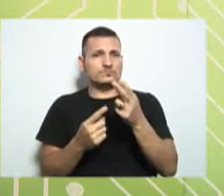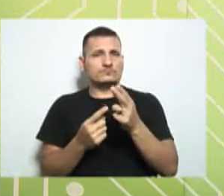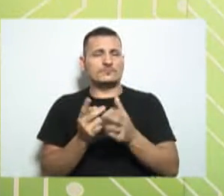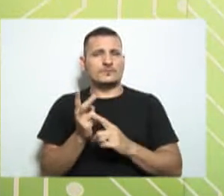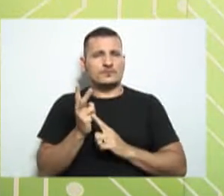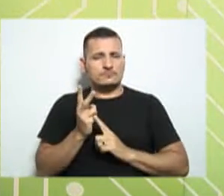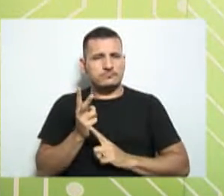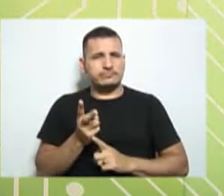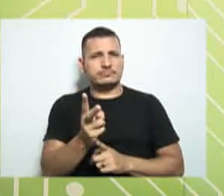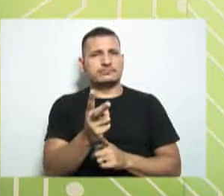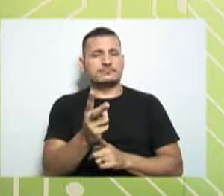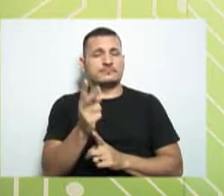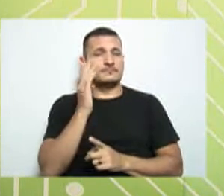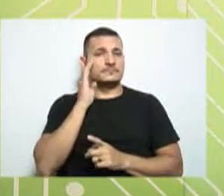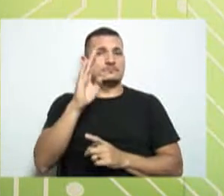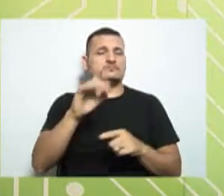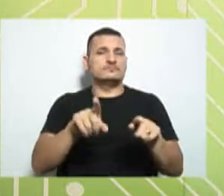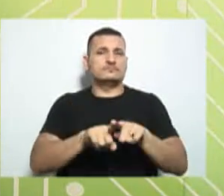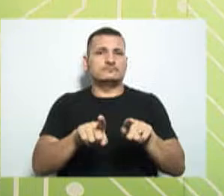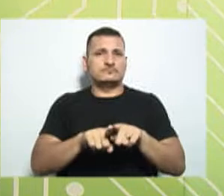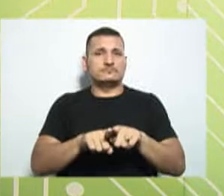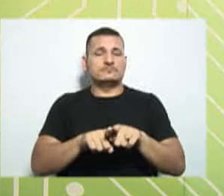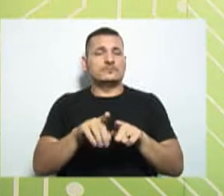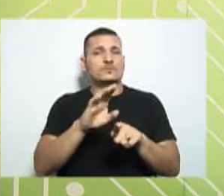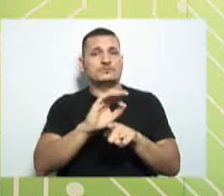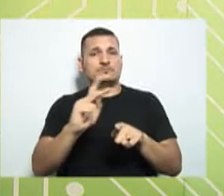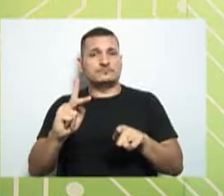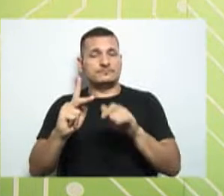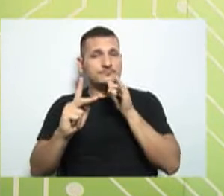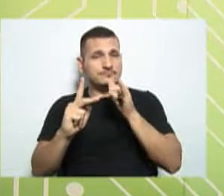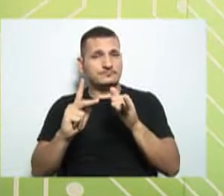principalmente o porte da cooperativa. Se for uma cooperativa de